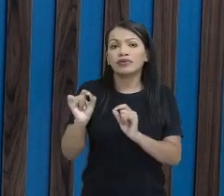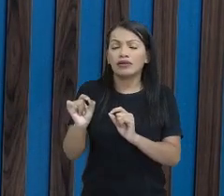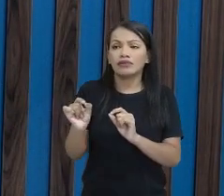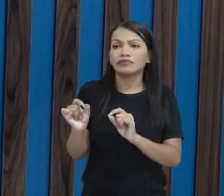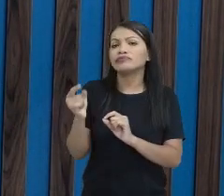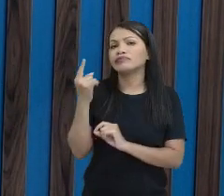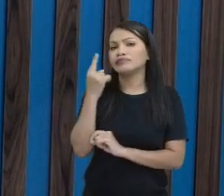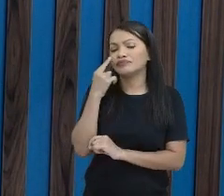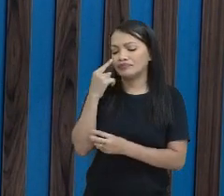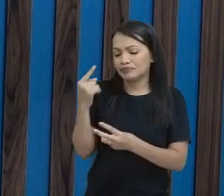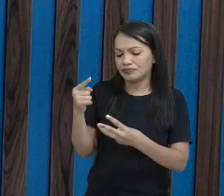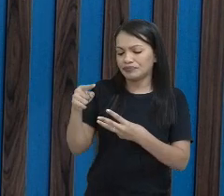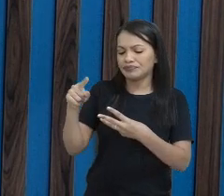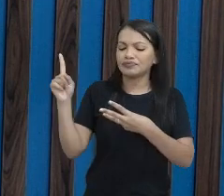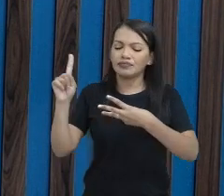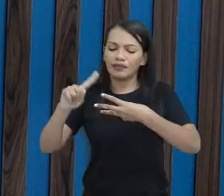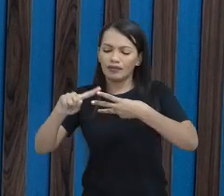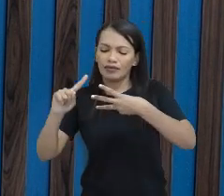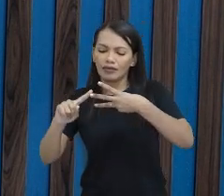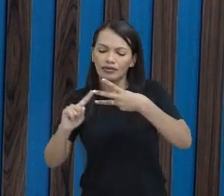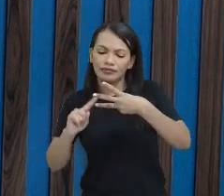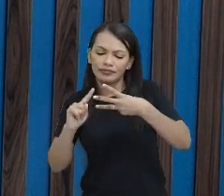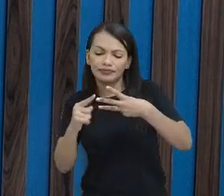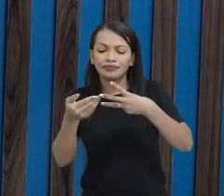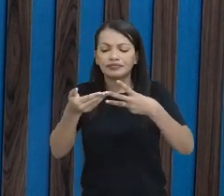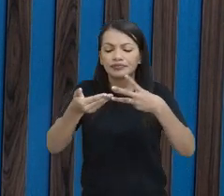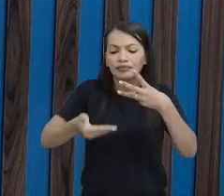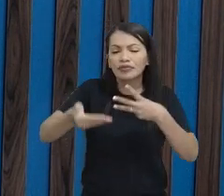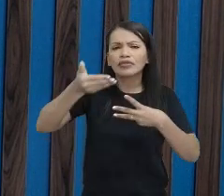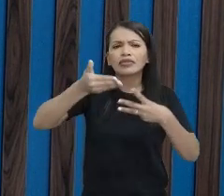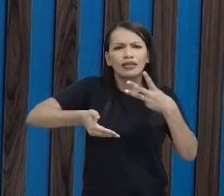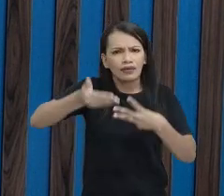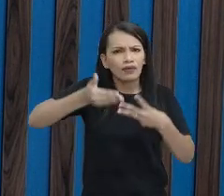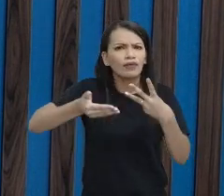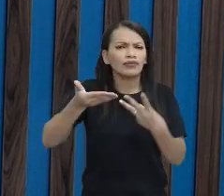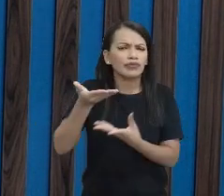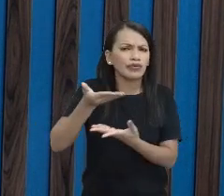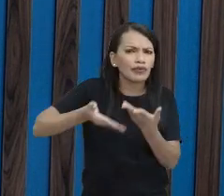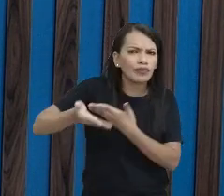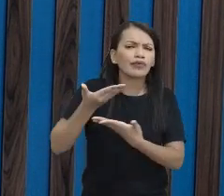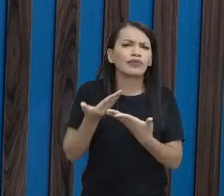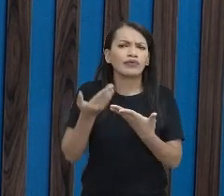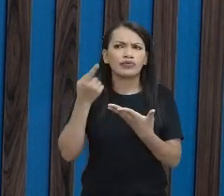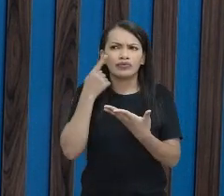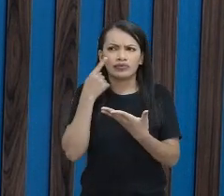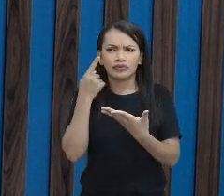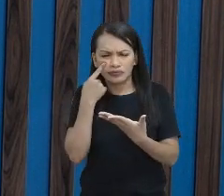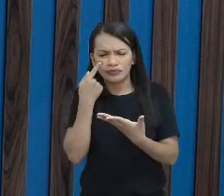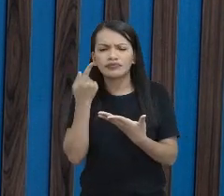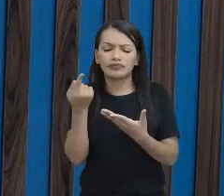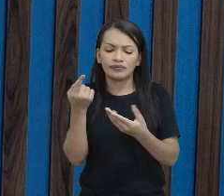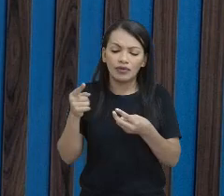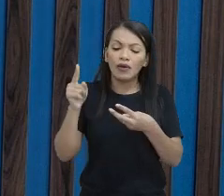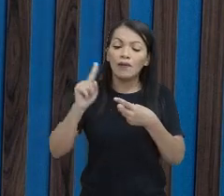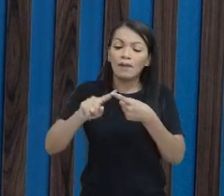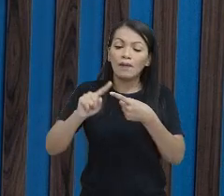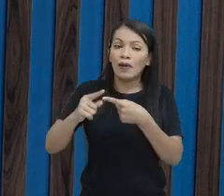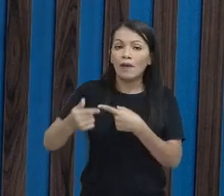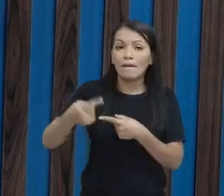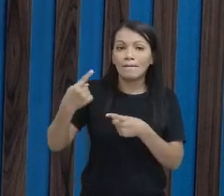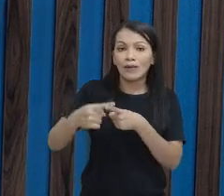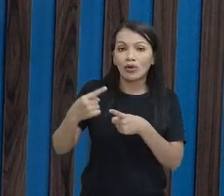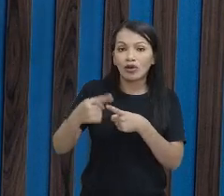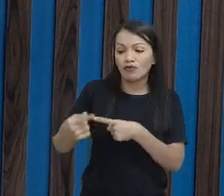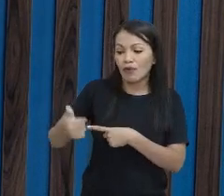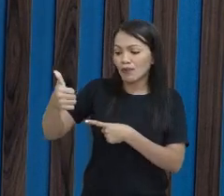de Drummond, eles falam muito sobre a relação desses poetas com o texto de Gonçalves Dias, né? E